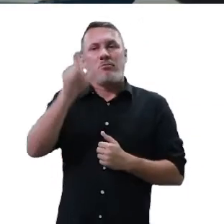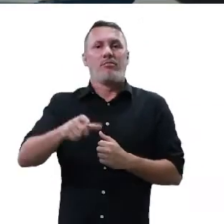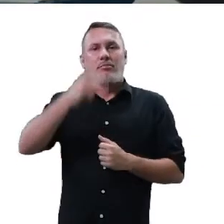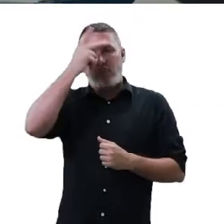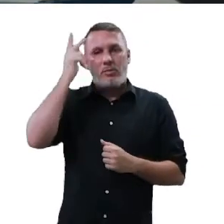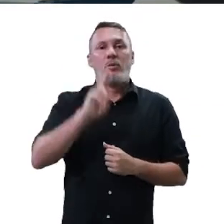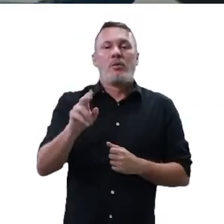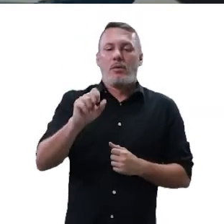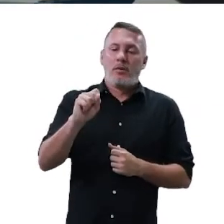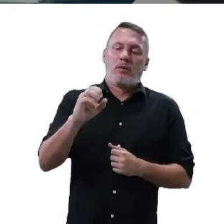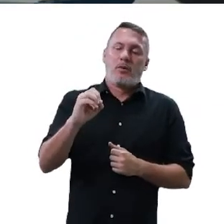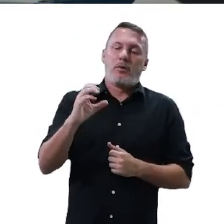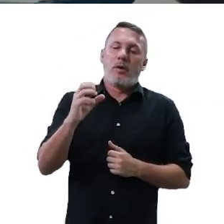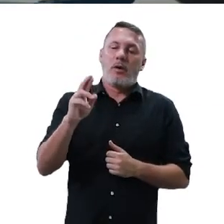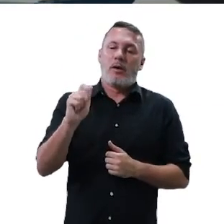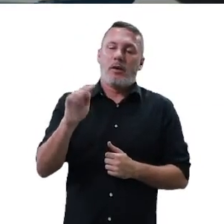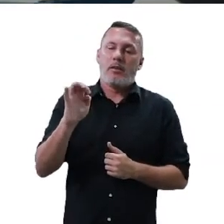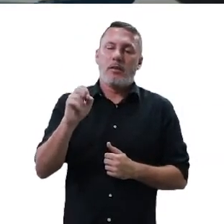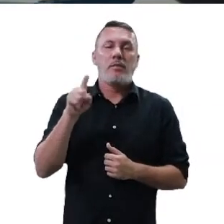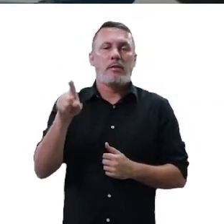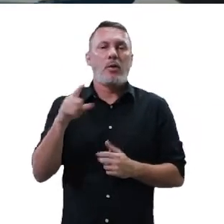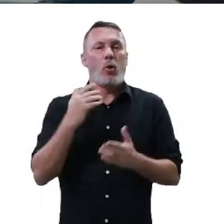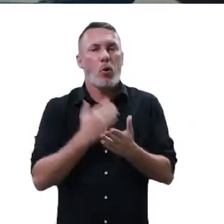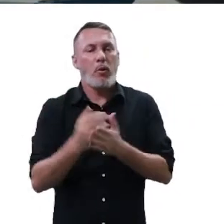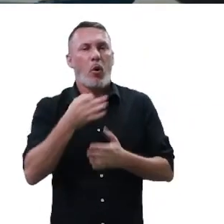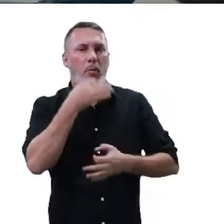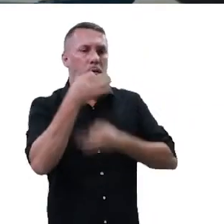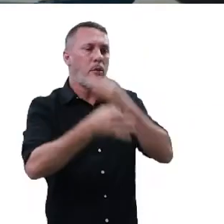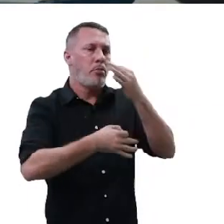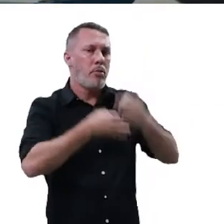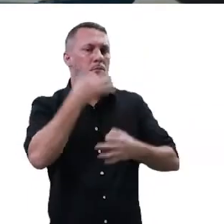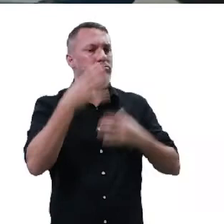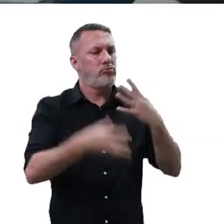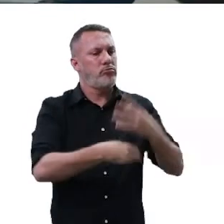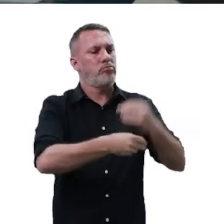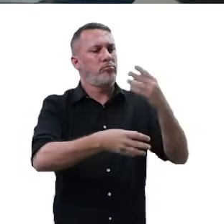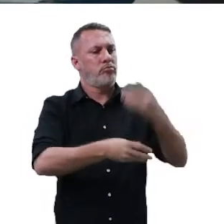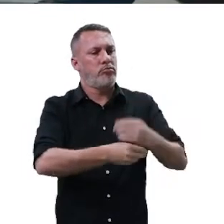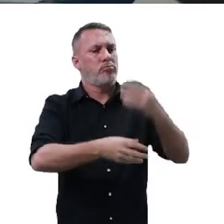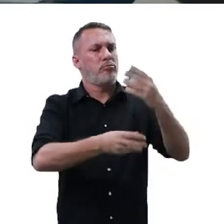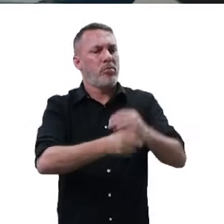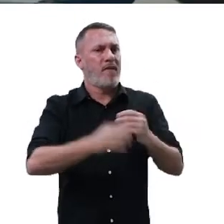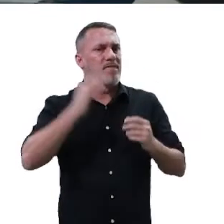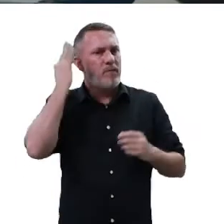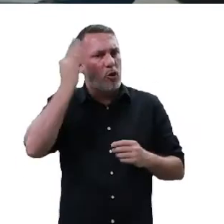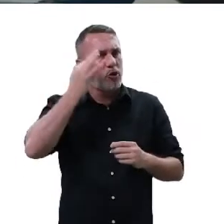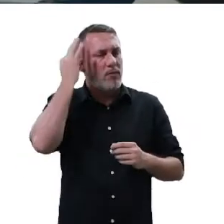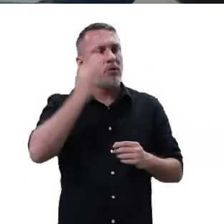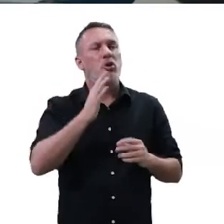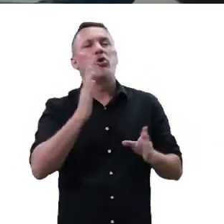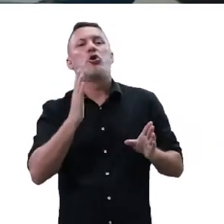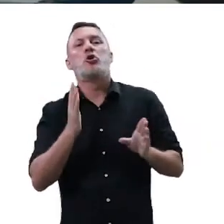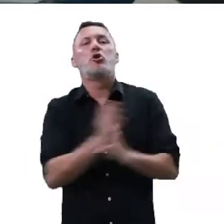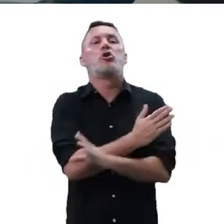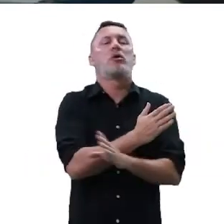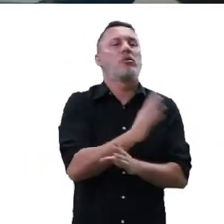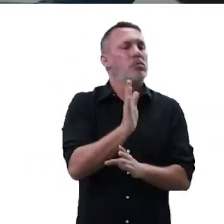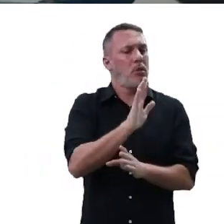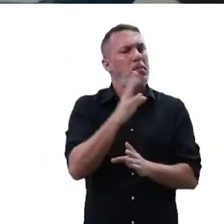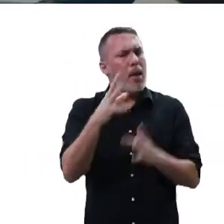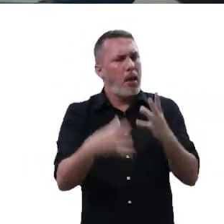E ele começa a propor outras discussões para a filosofia também. E não apenas